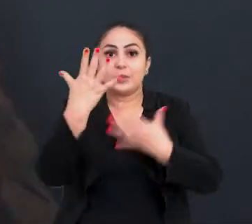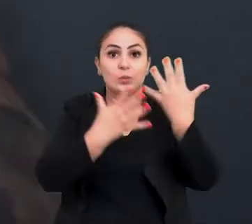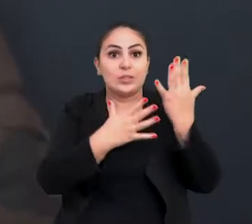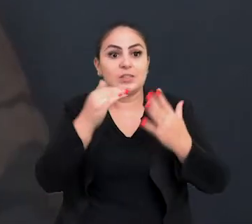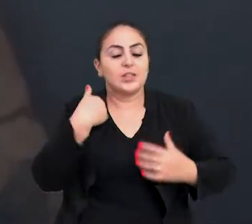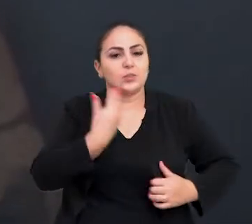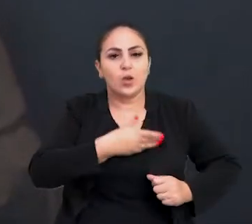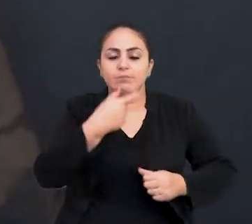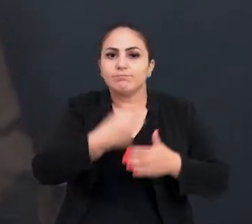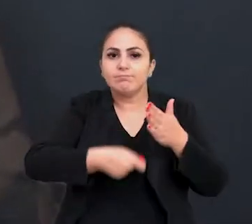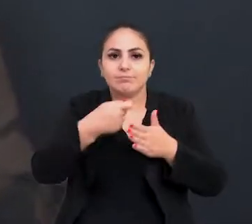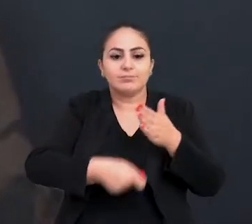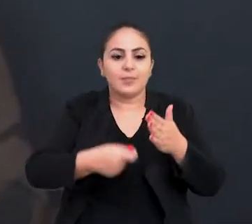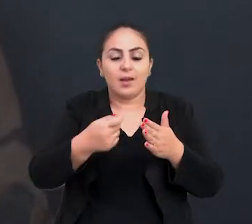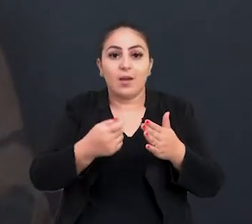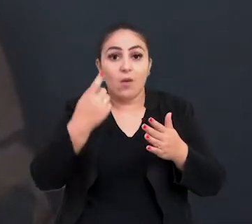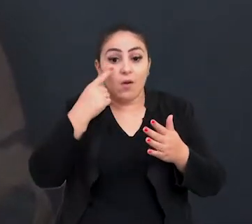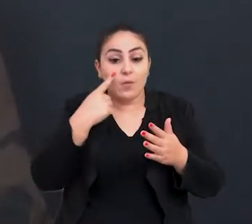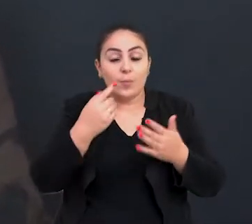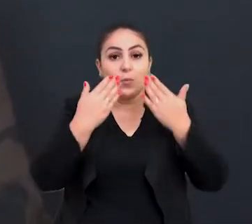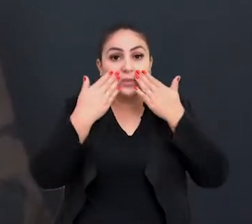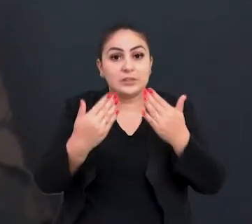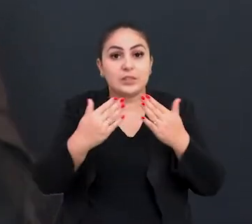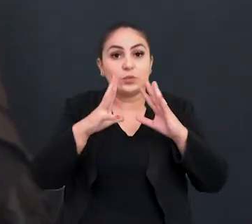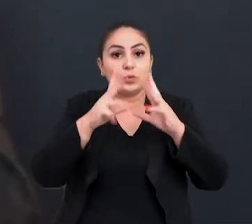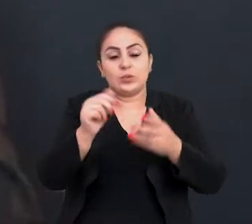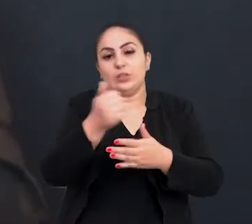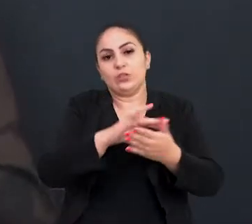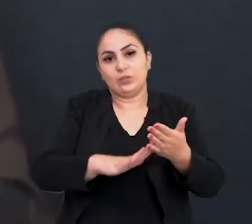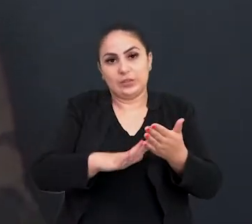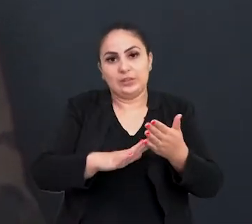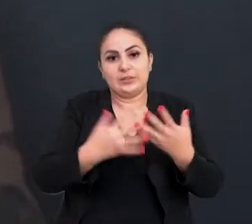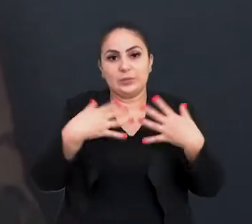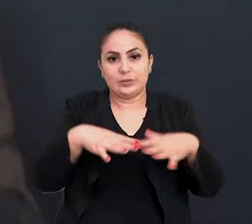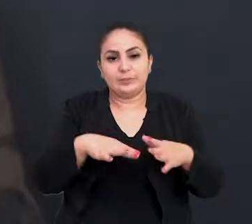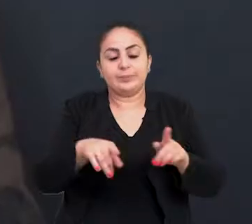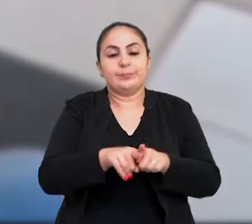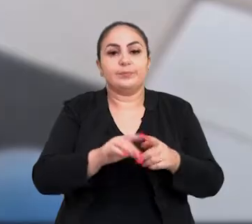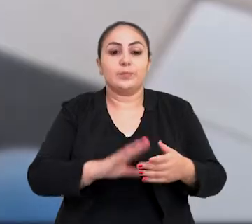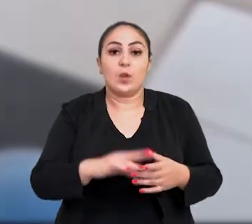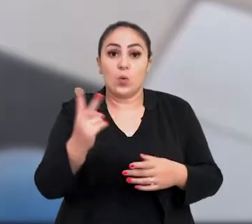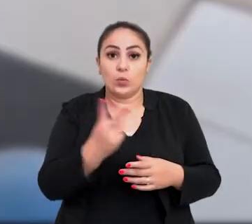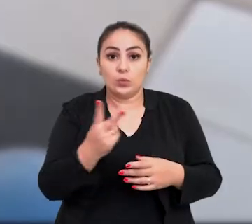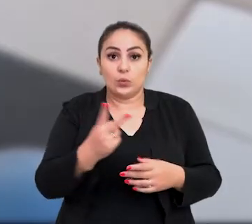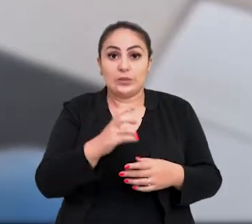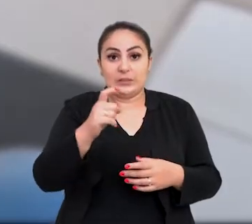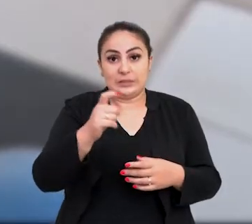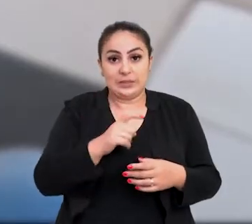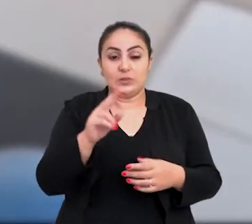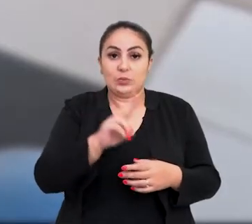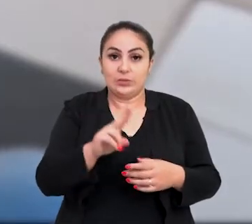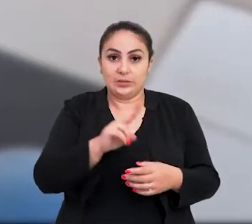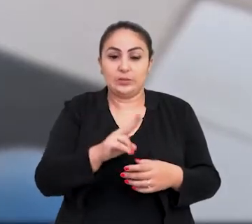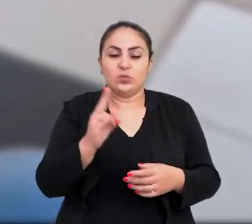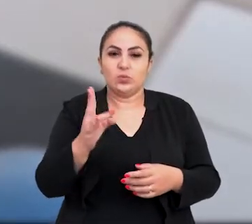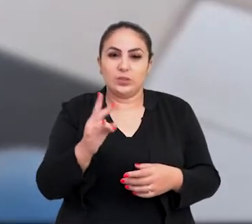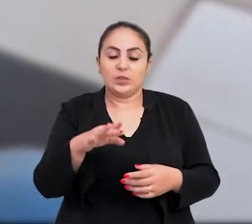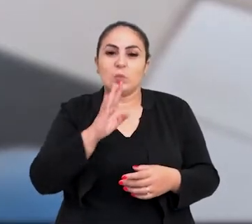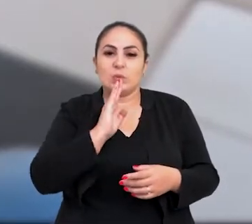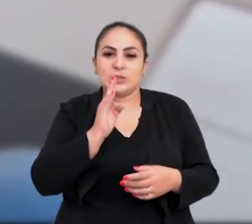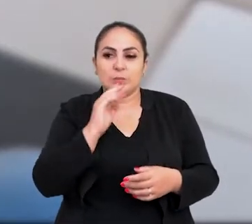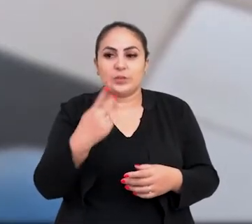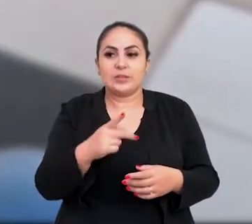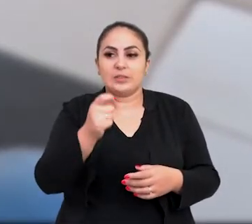natureza. E a gente tenta resgatar isso através das atividades inclusivas, né? Os 2 ex-dependentes químicos